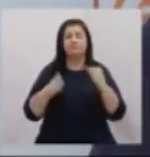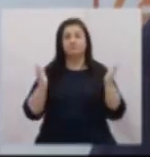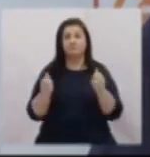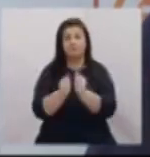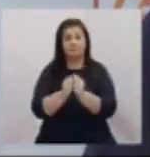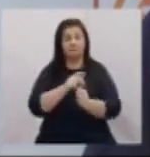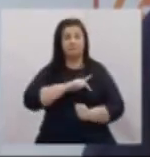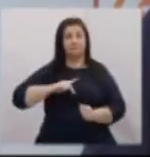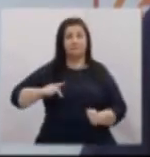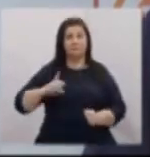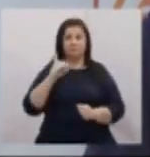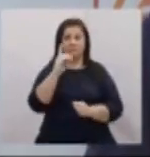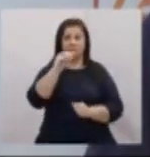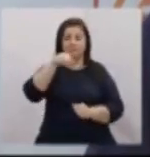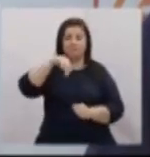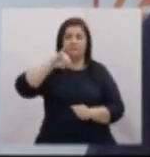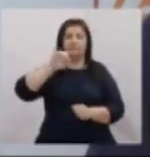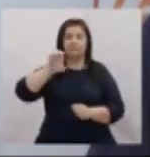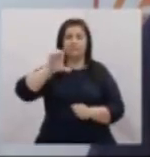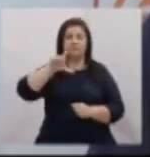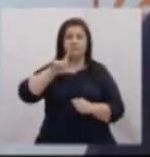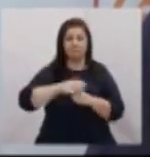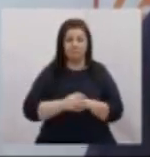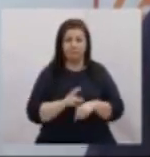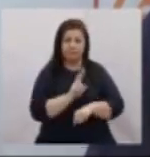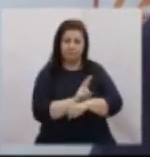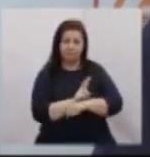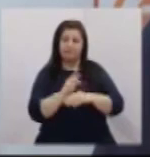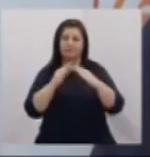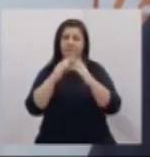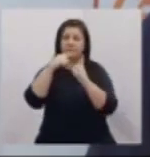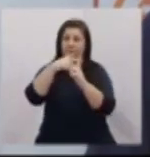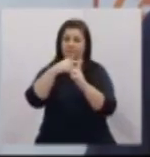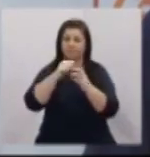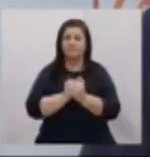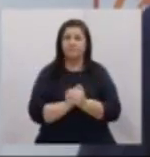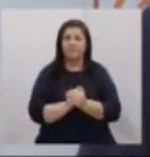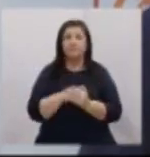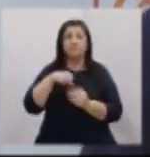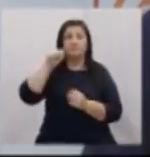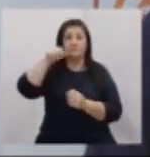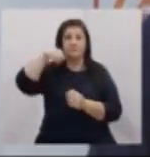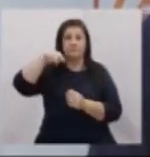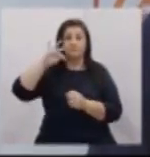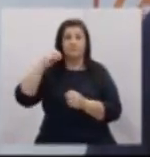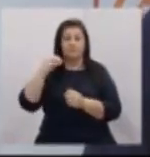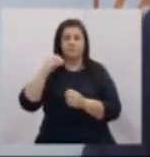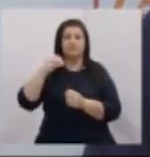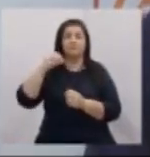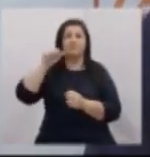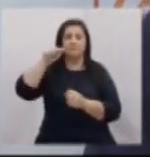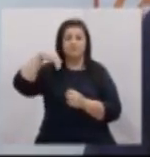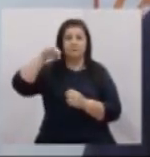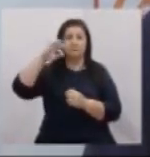pastor Daniel, está pastoreando o campo, a igreja em Santo Antônio do Pinhal, e semanalmente ele